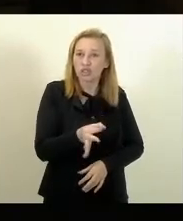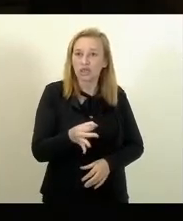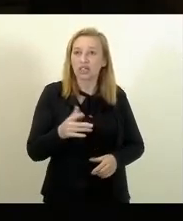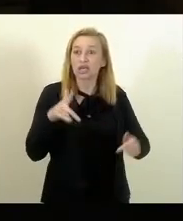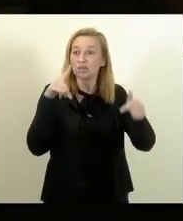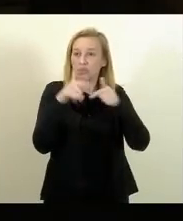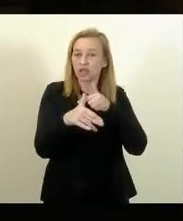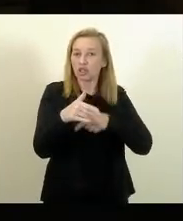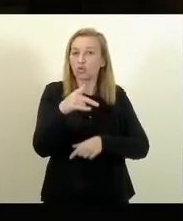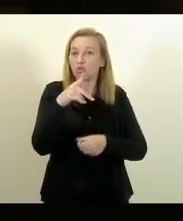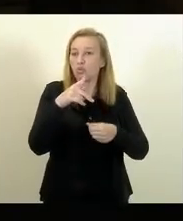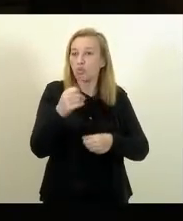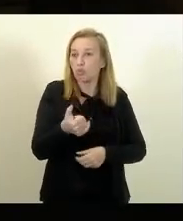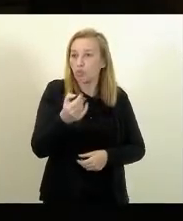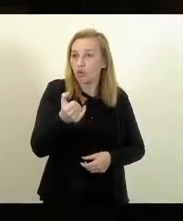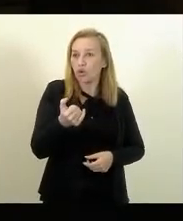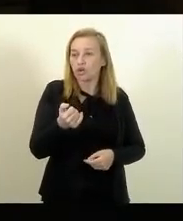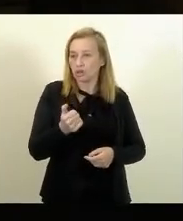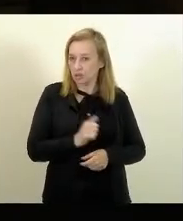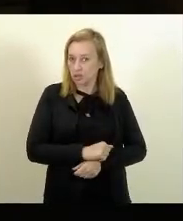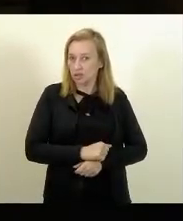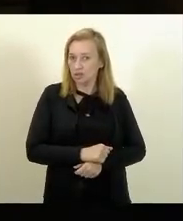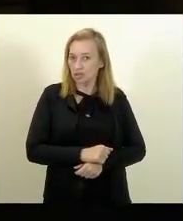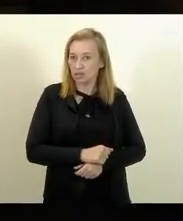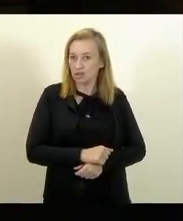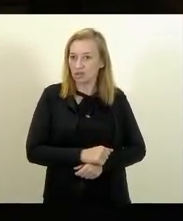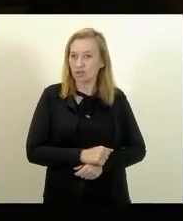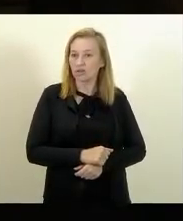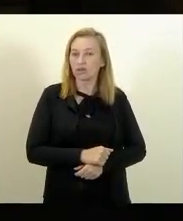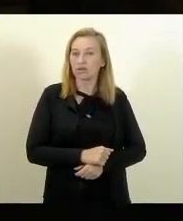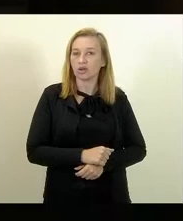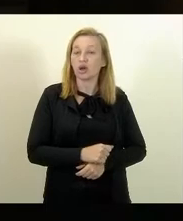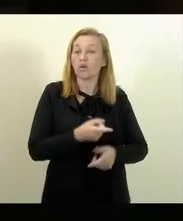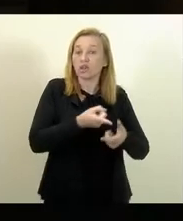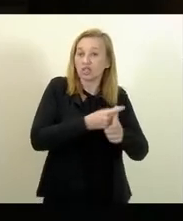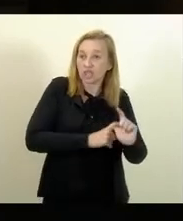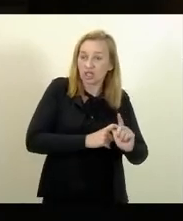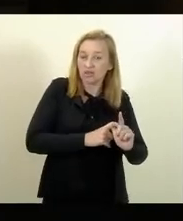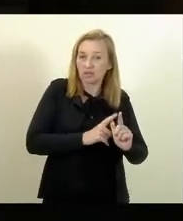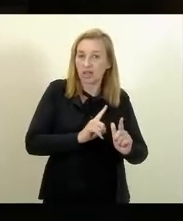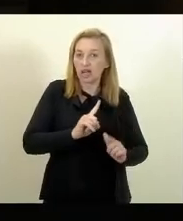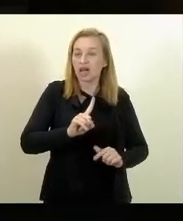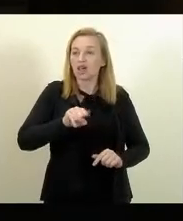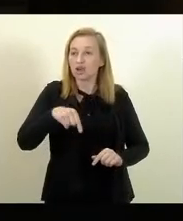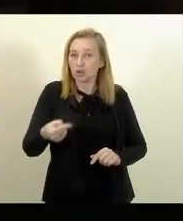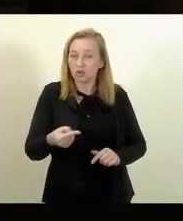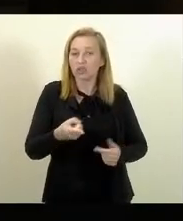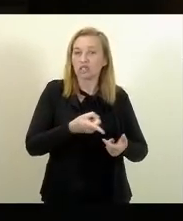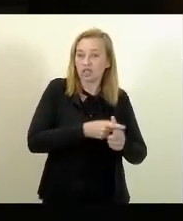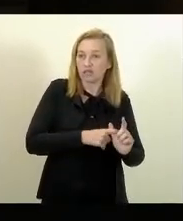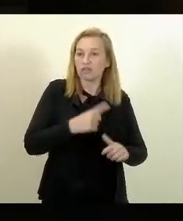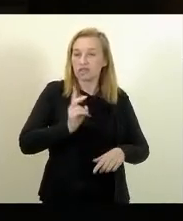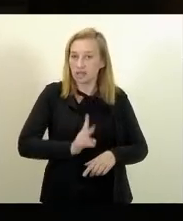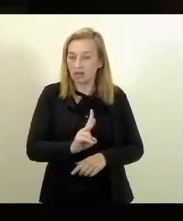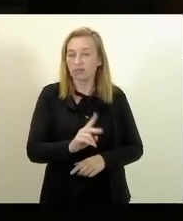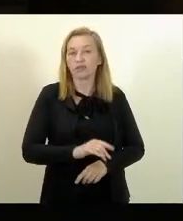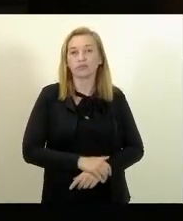impedir um pouco essas recorrências que é uma atrás da outra, é uma verdadeira ampulhação,